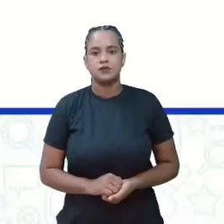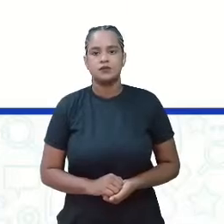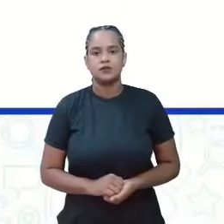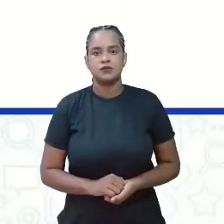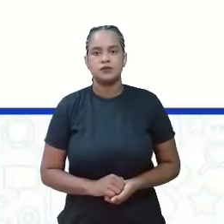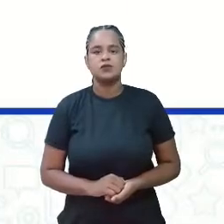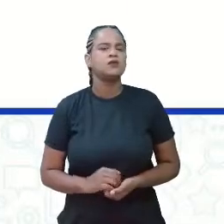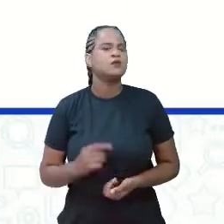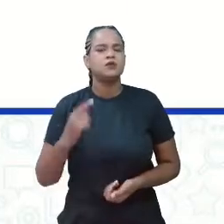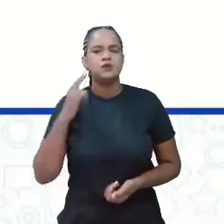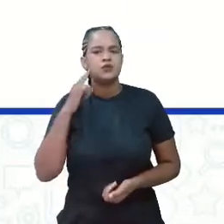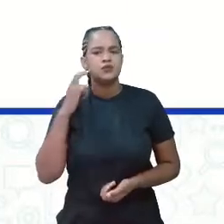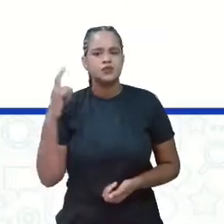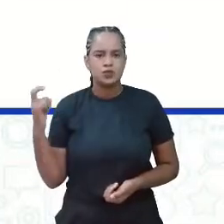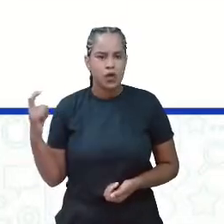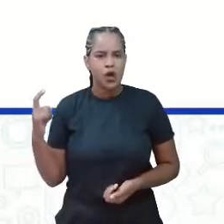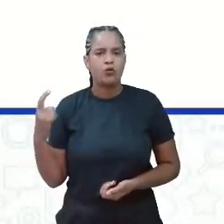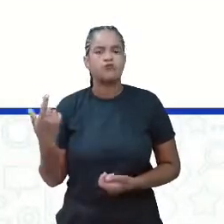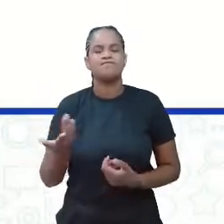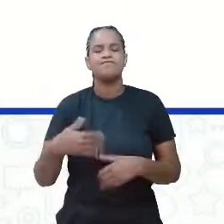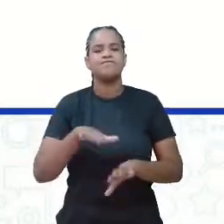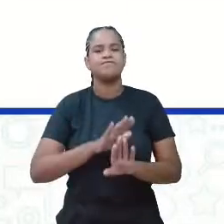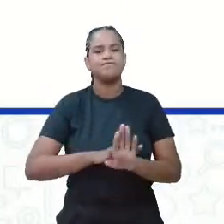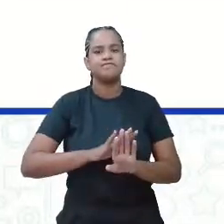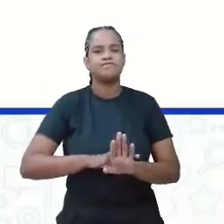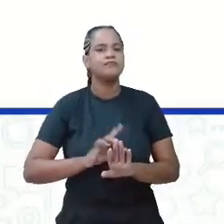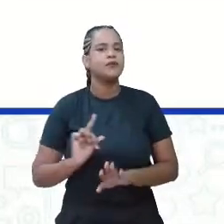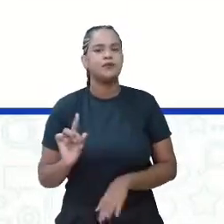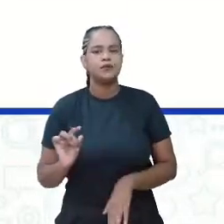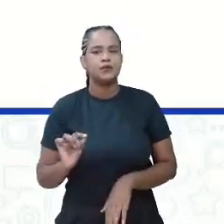Que som é esse, pessoal?